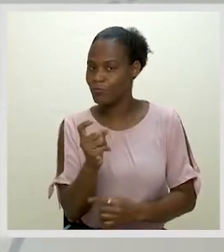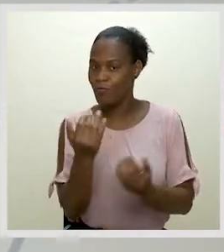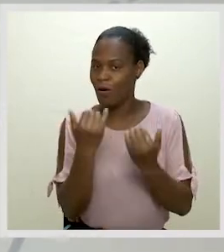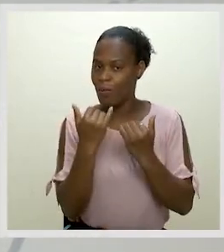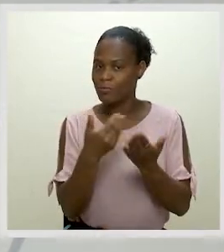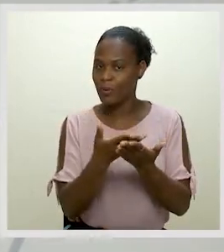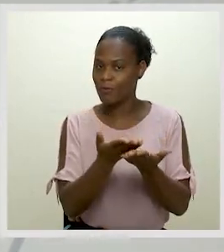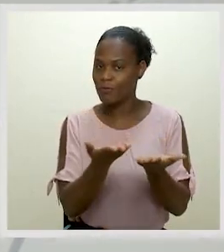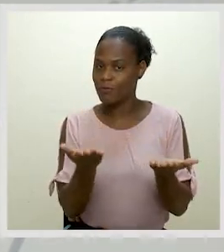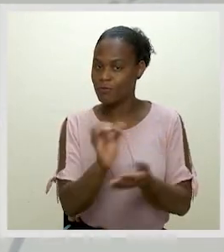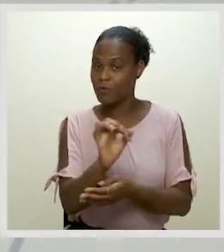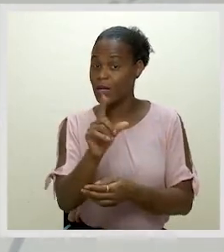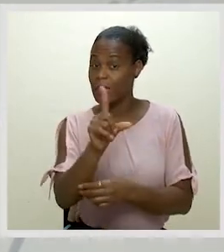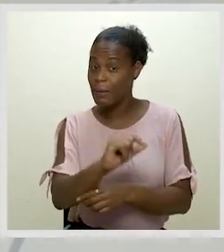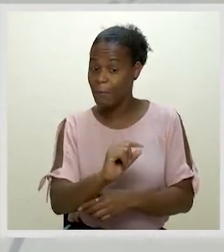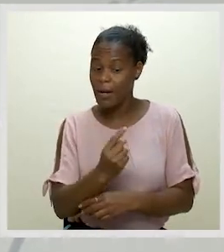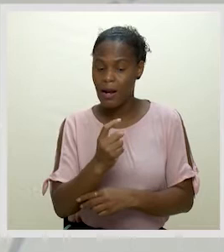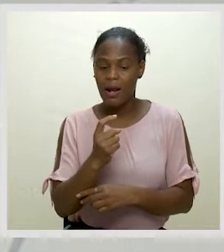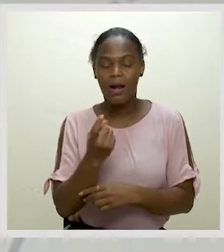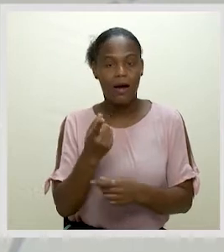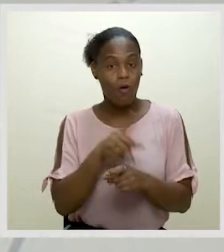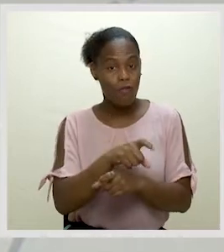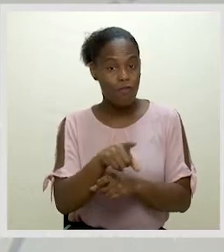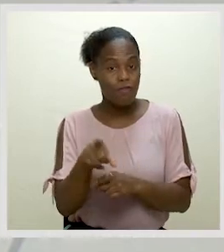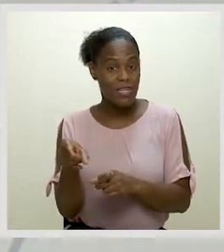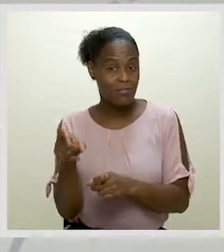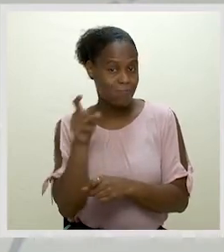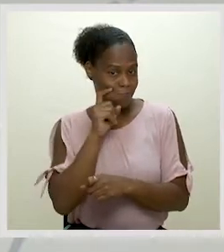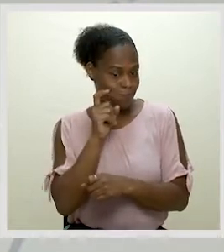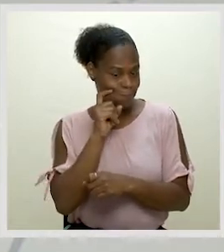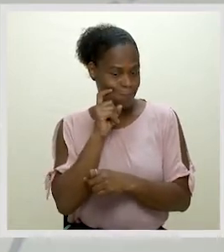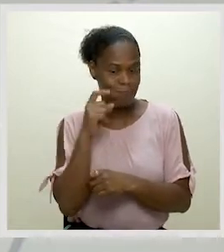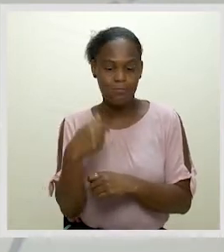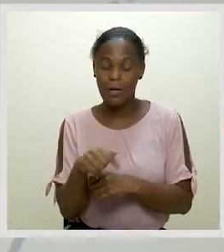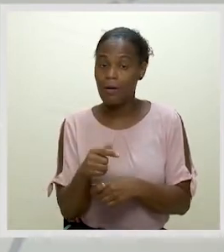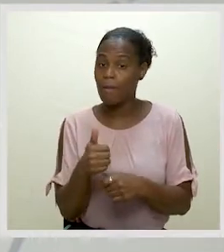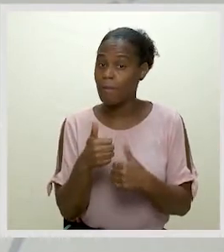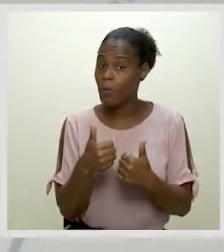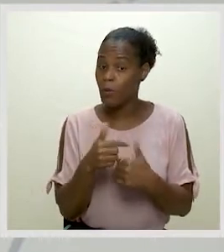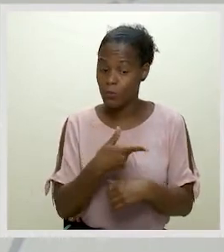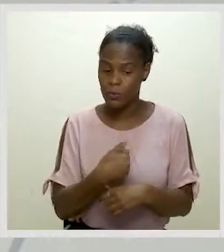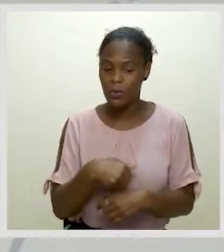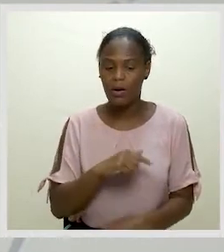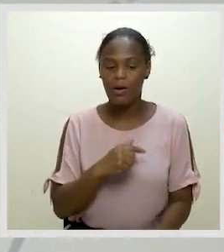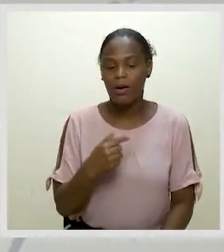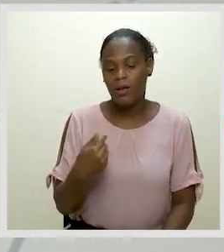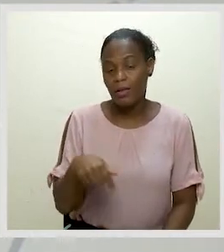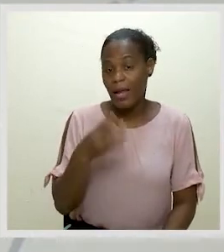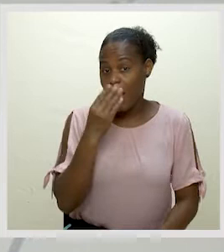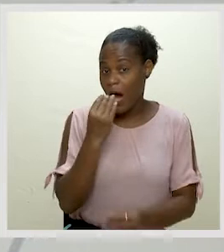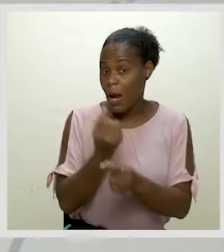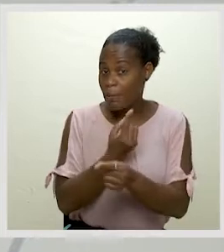dica. Também, para prevenir a Covid ou SARS-CoV-2, é bom que